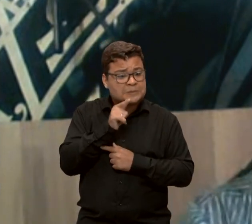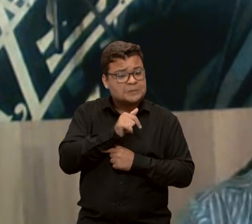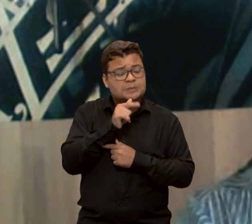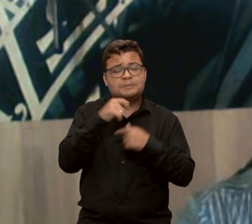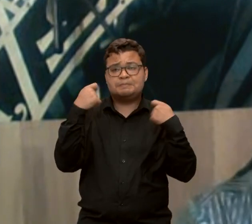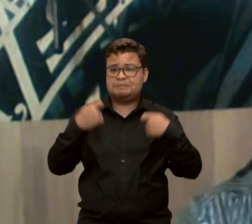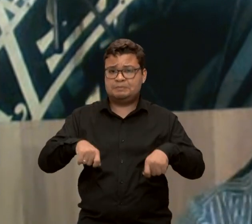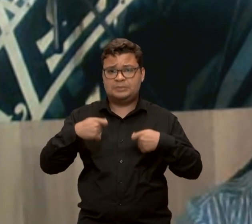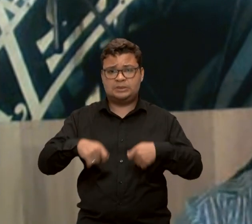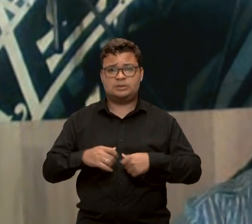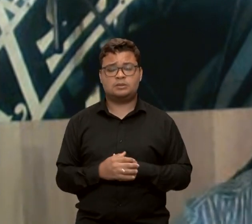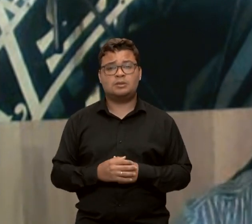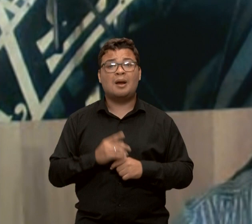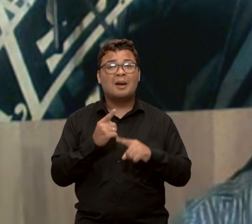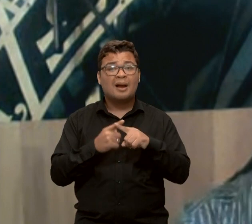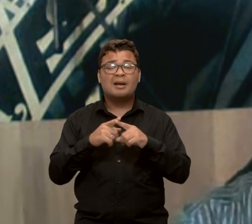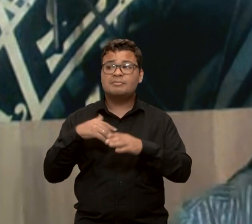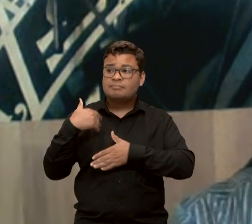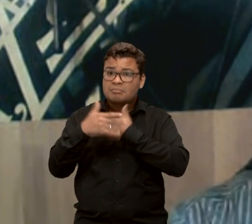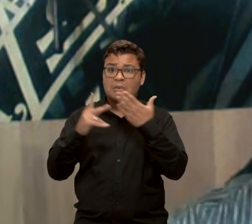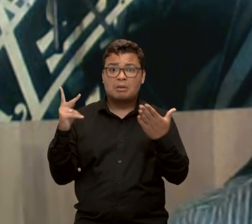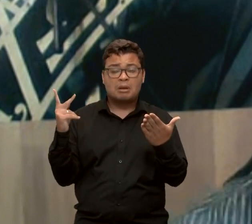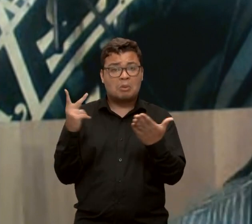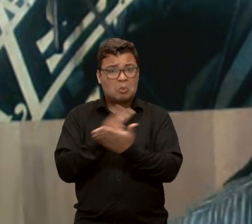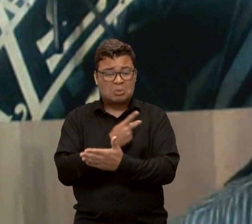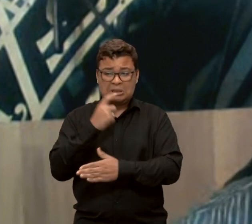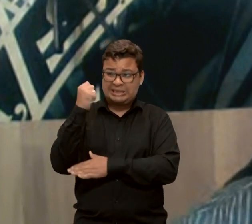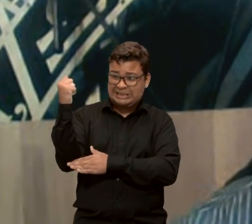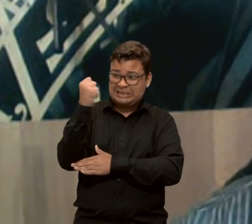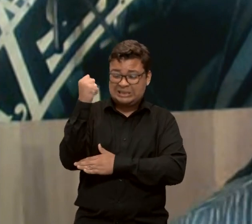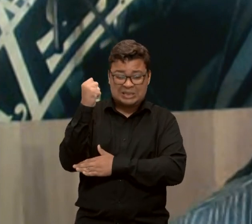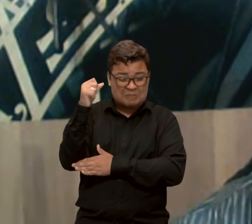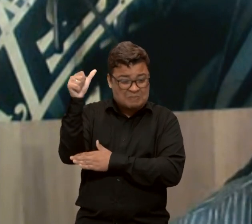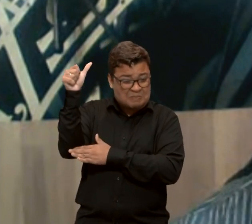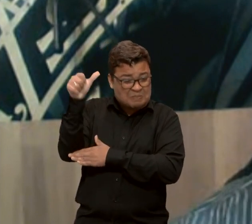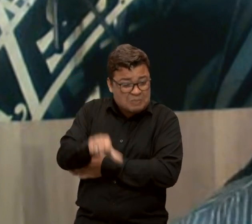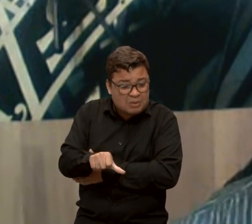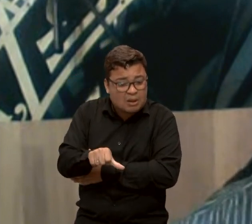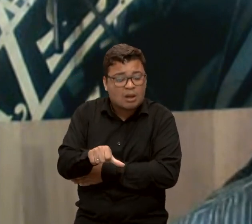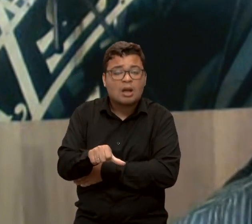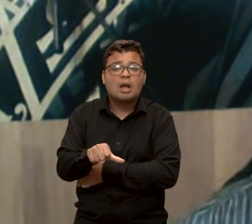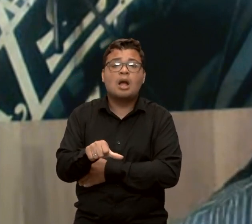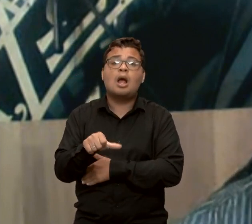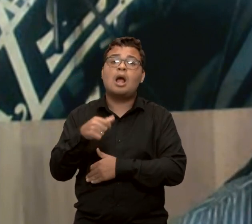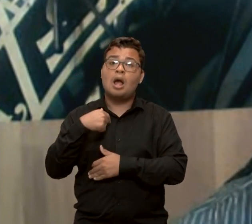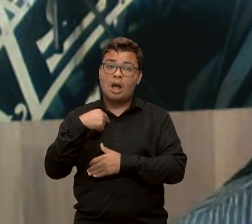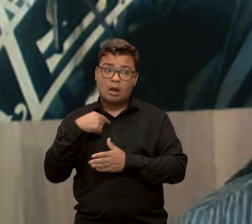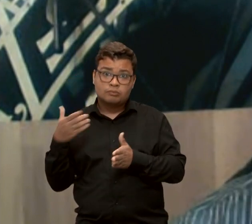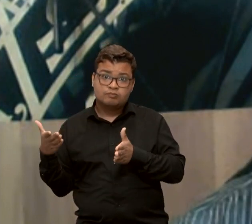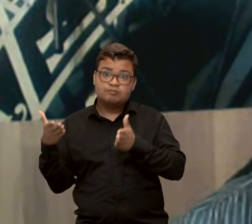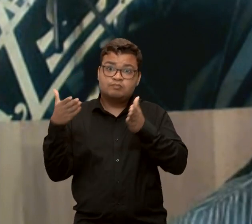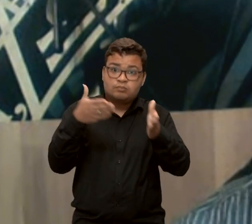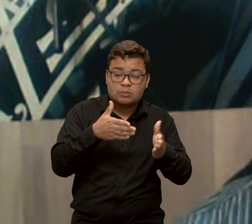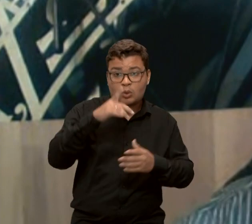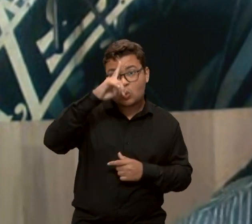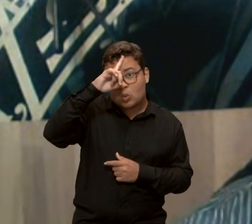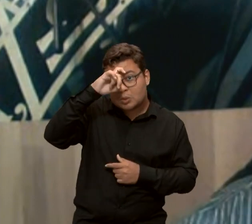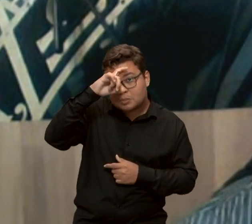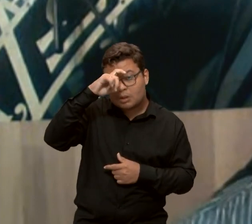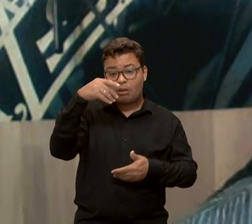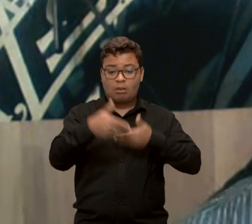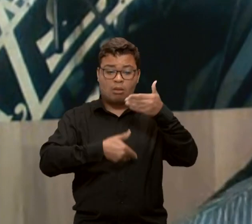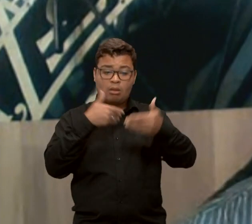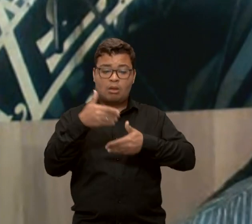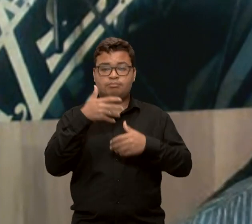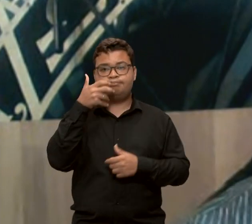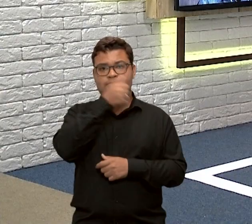são menores, o risco de dengue é muito maior. Então é fundamental a gente ter essa noção. Caso suspeito de dengue, pensar em